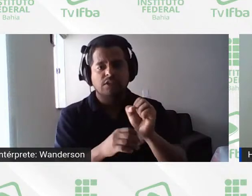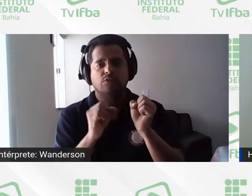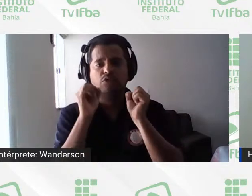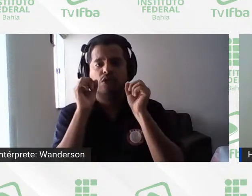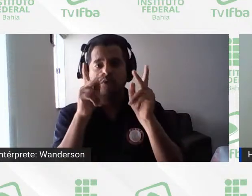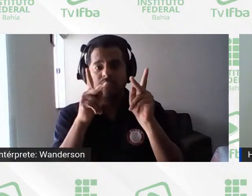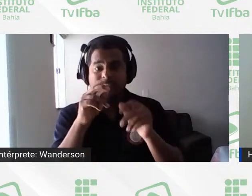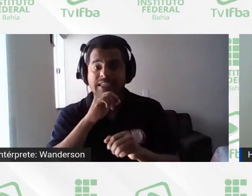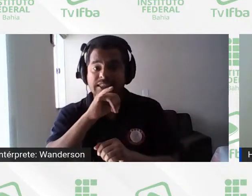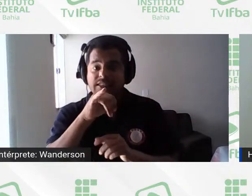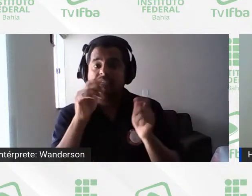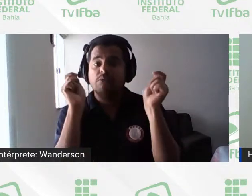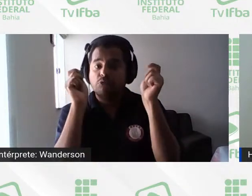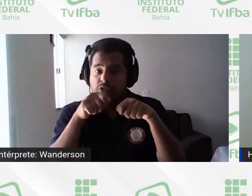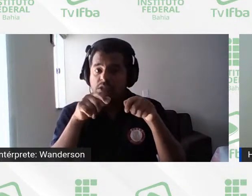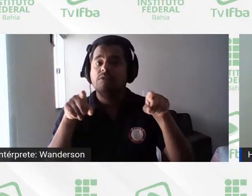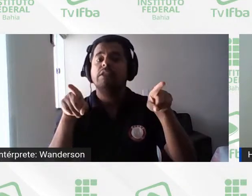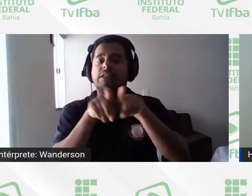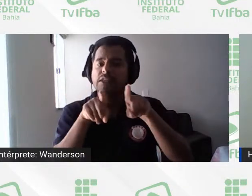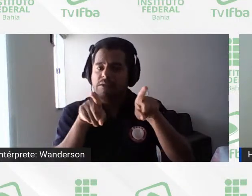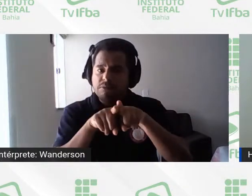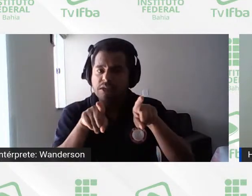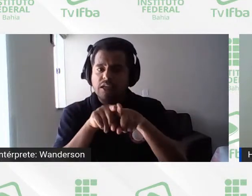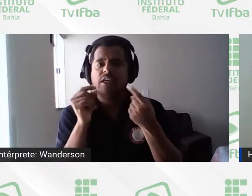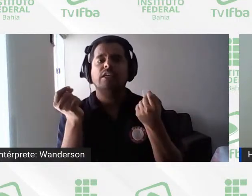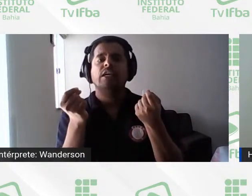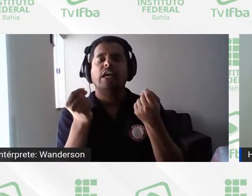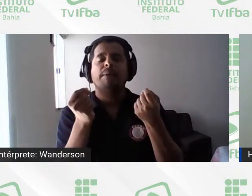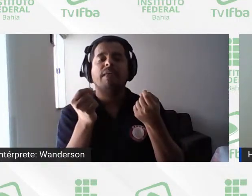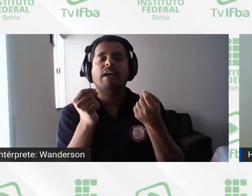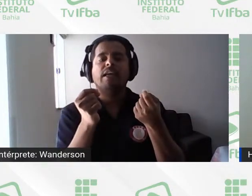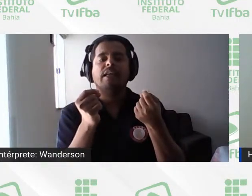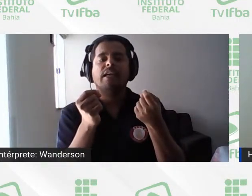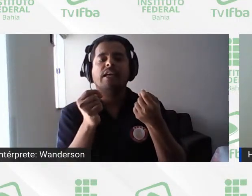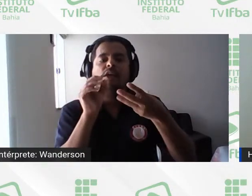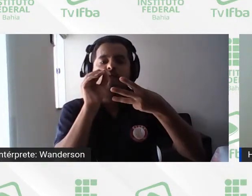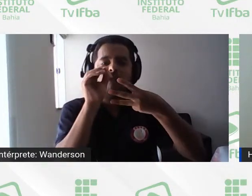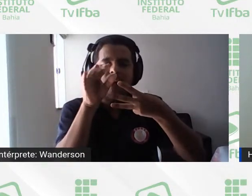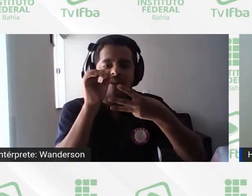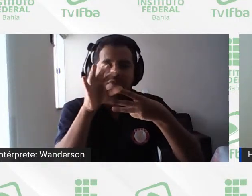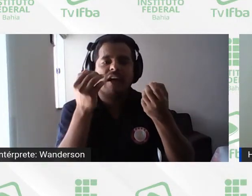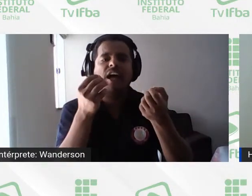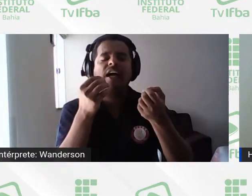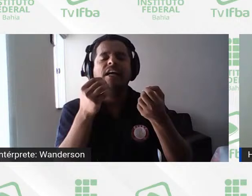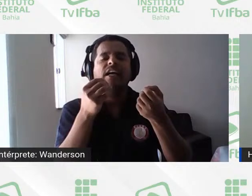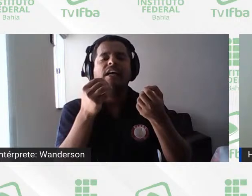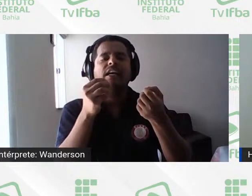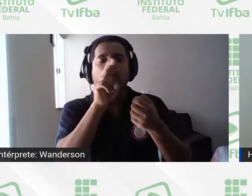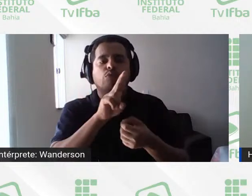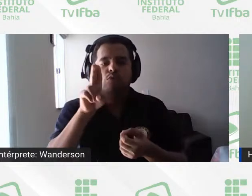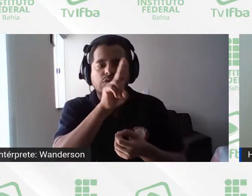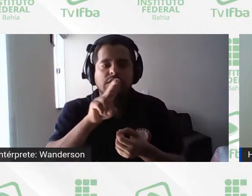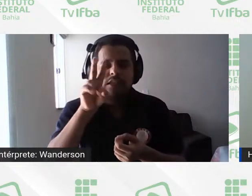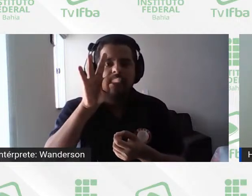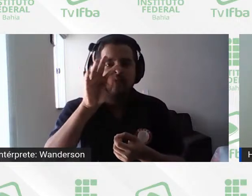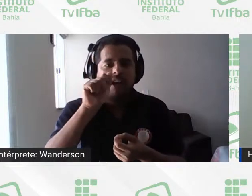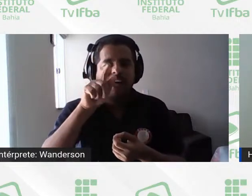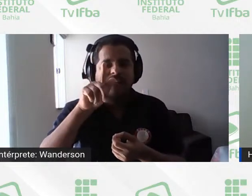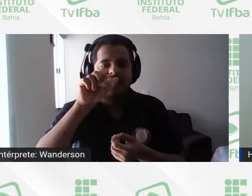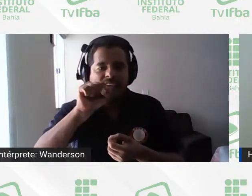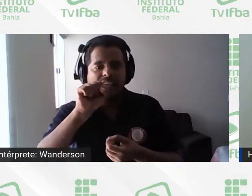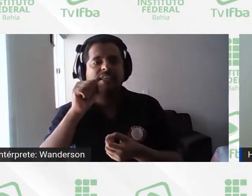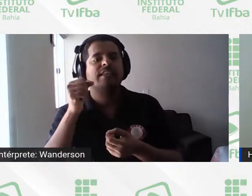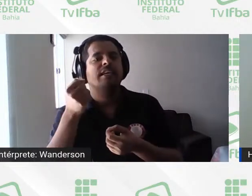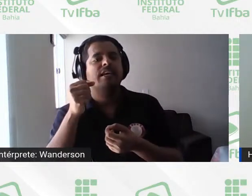tá? E, se possível, também colocando a tag pergunta ou questão. Desde já agradecemos a